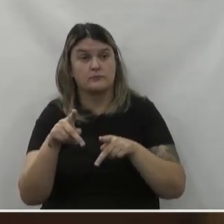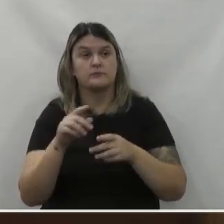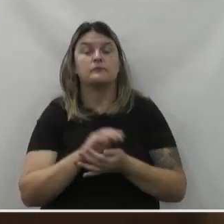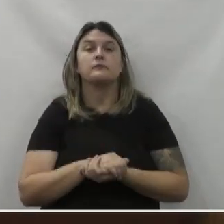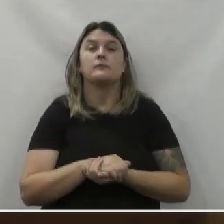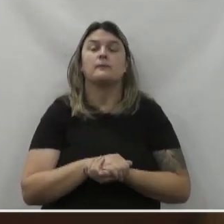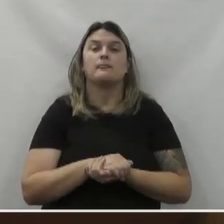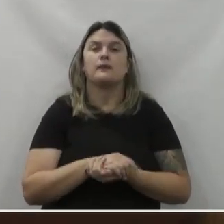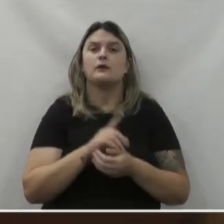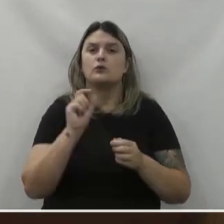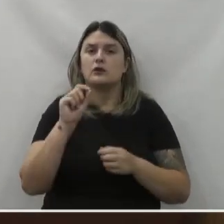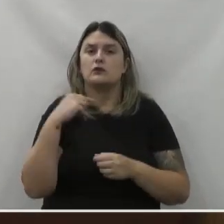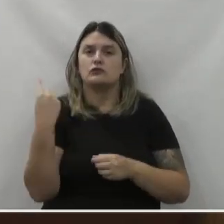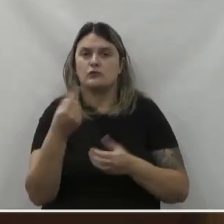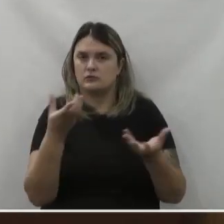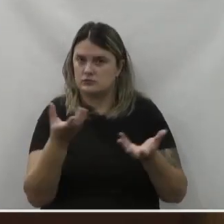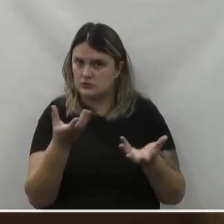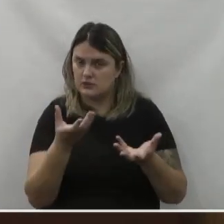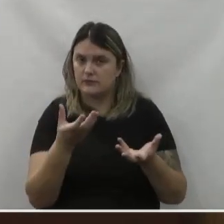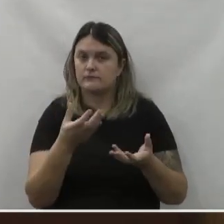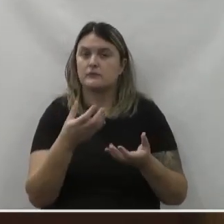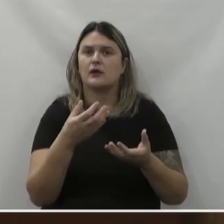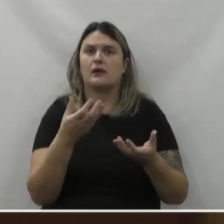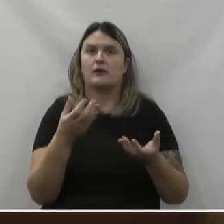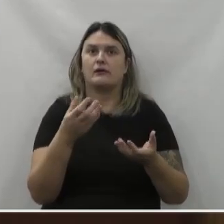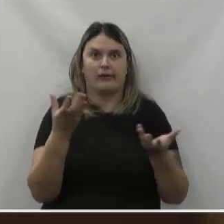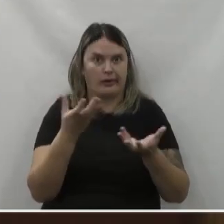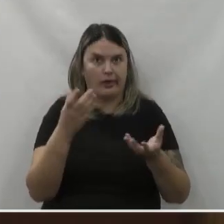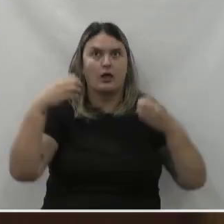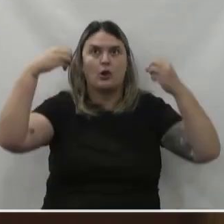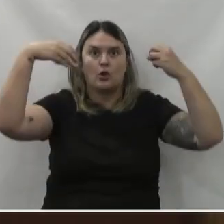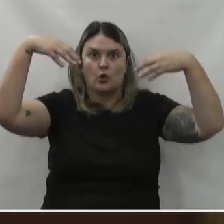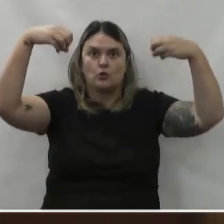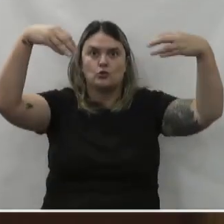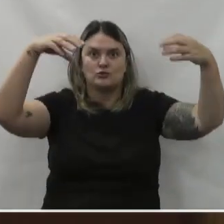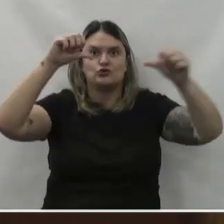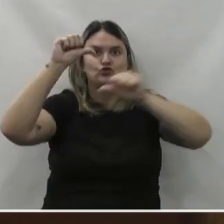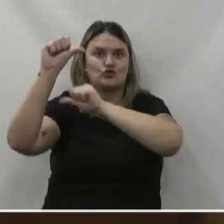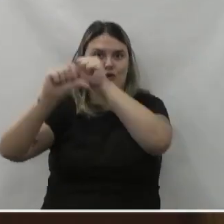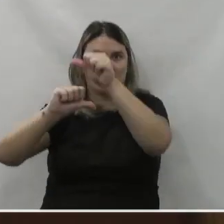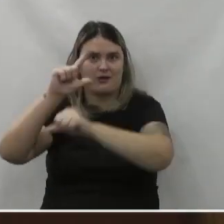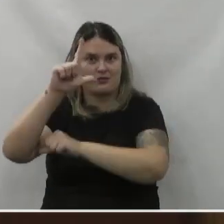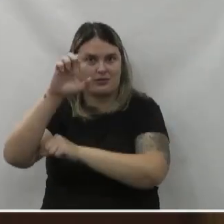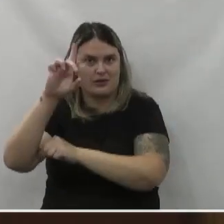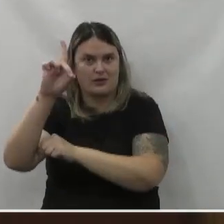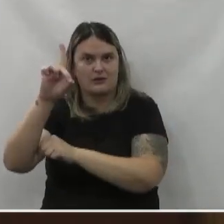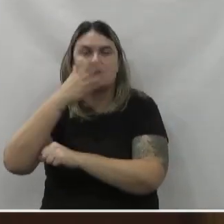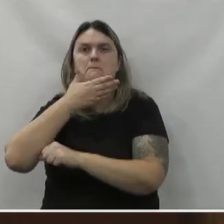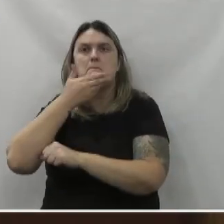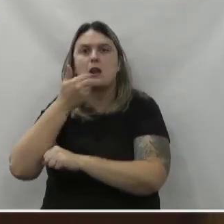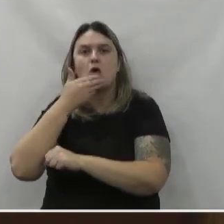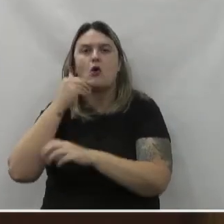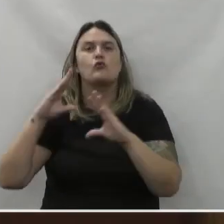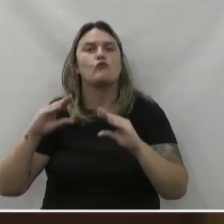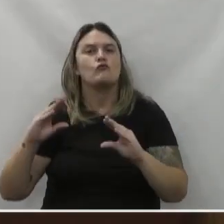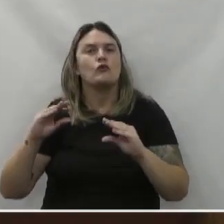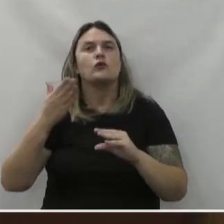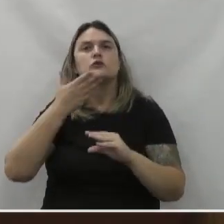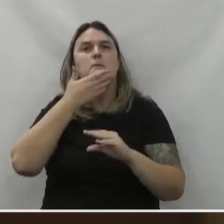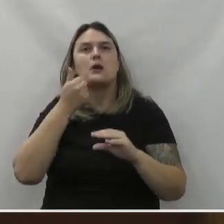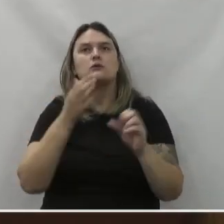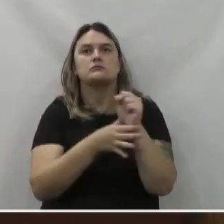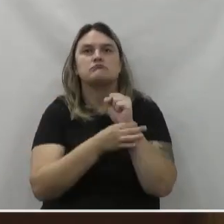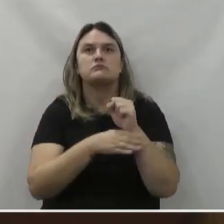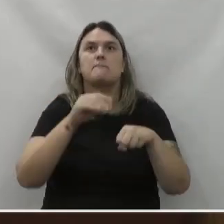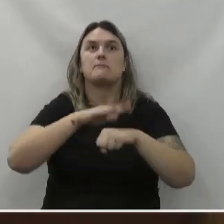isso que todos querem aí, né, a iluminação de LED, iluminação de qualidade, para trazer segurança, conforto, enfim,